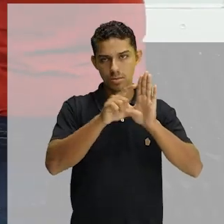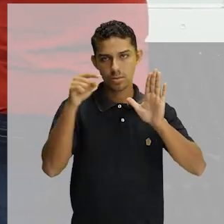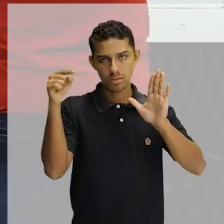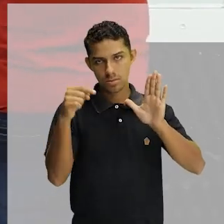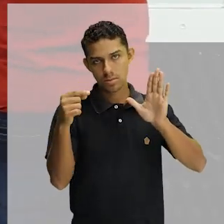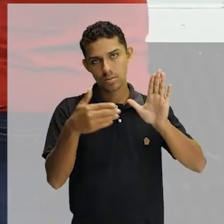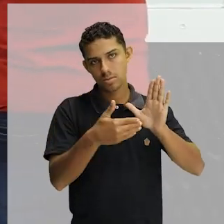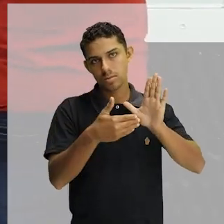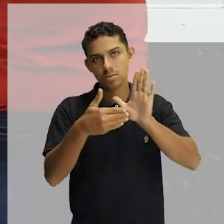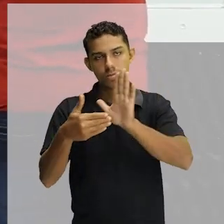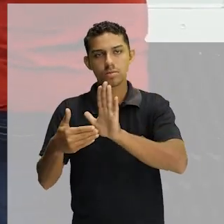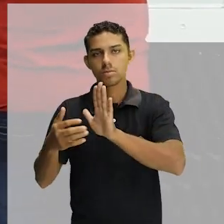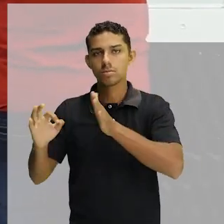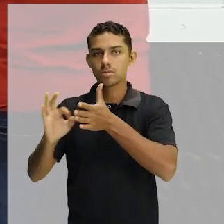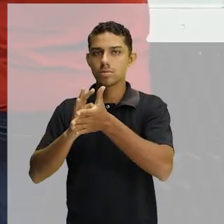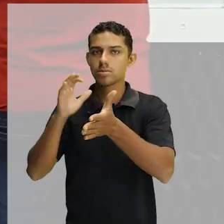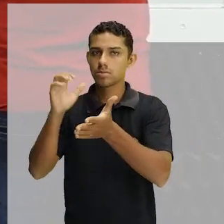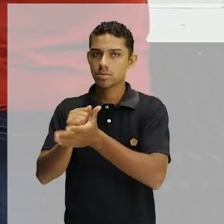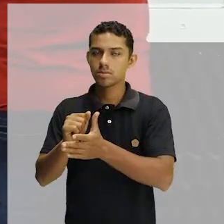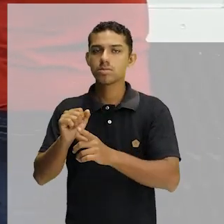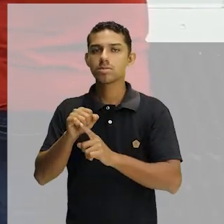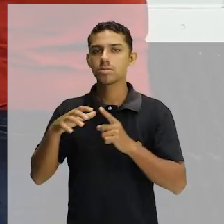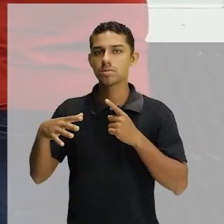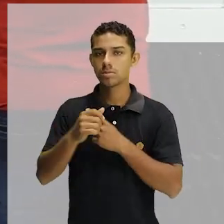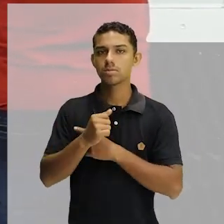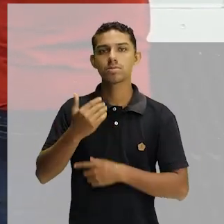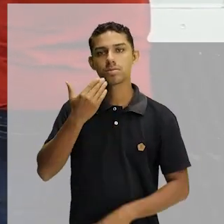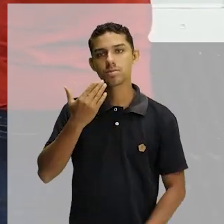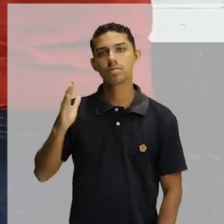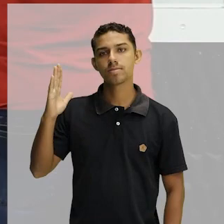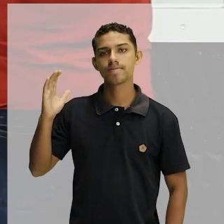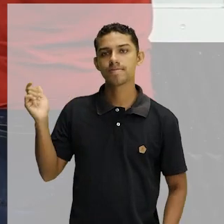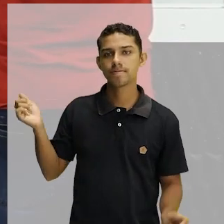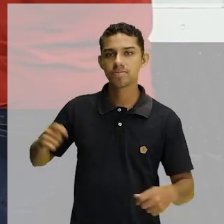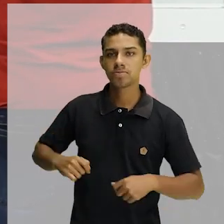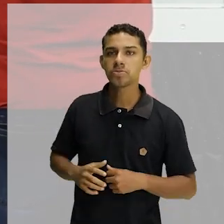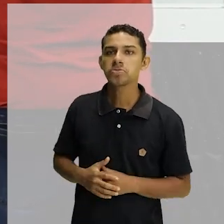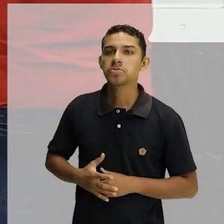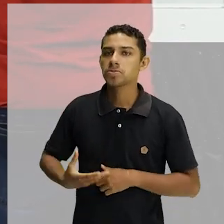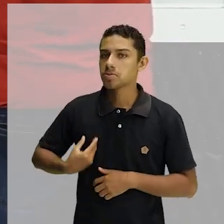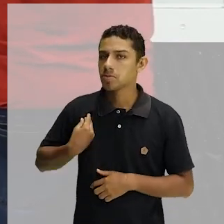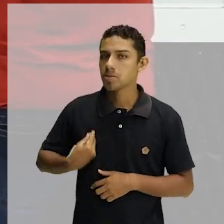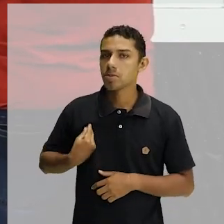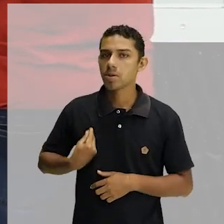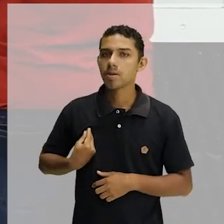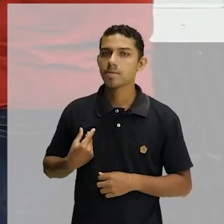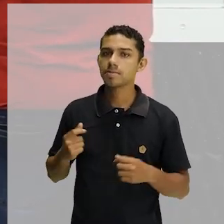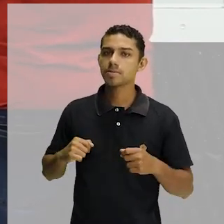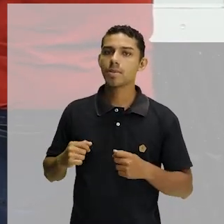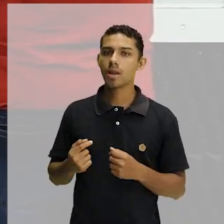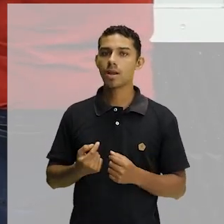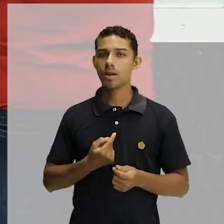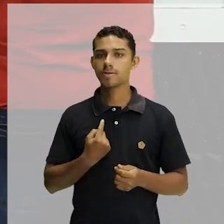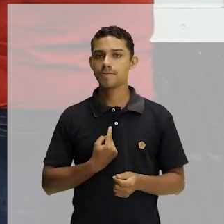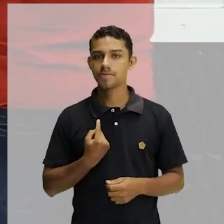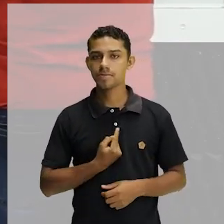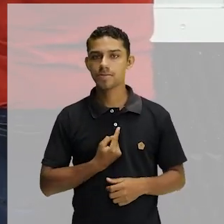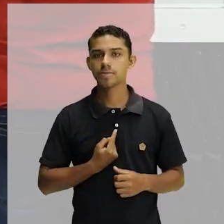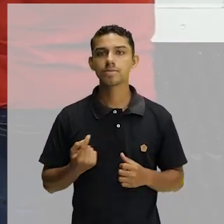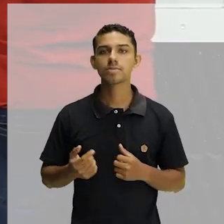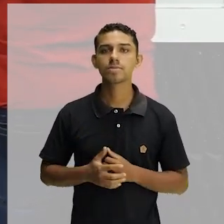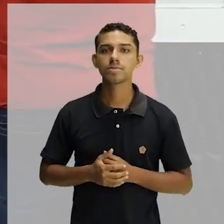que me trará garantias. Olha aqui, estas garantias